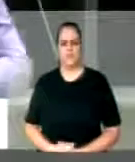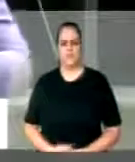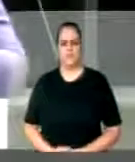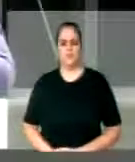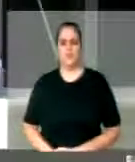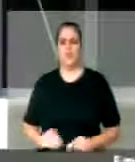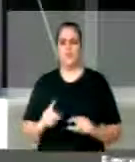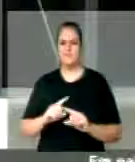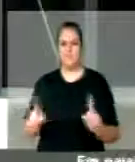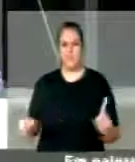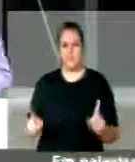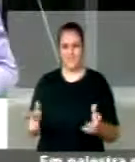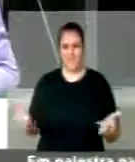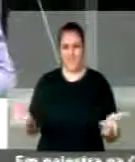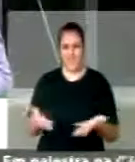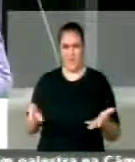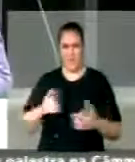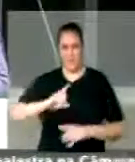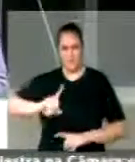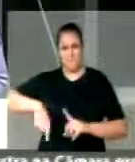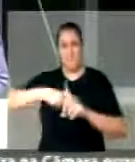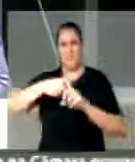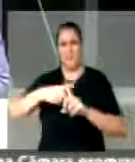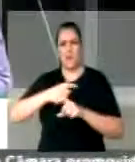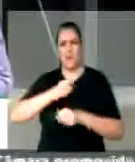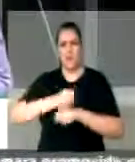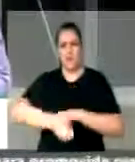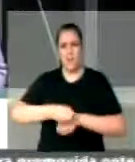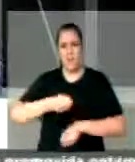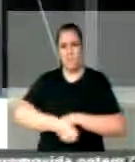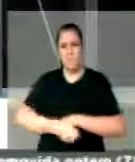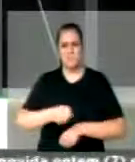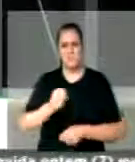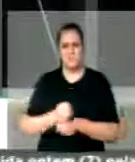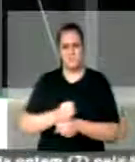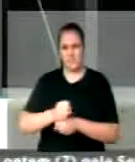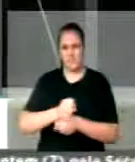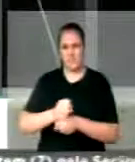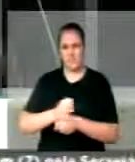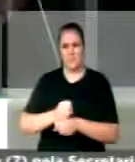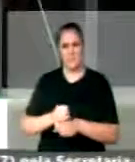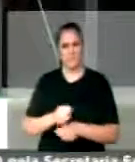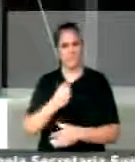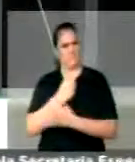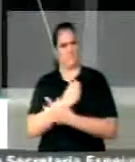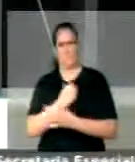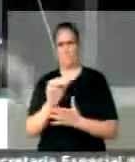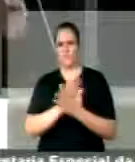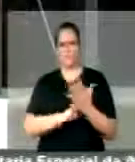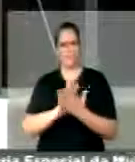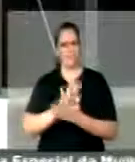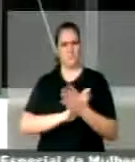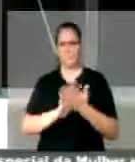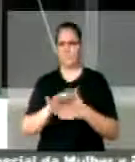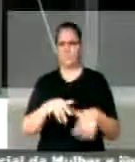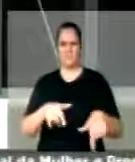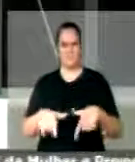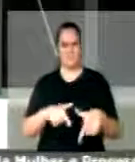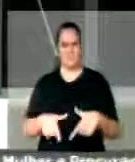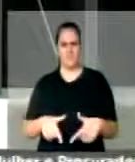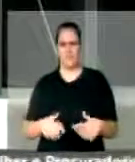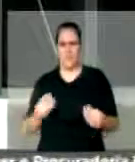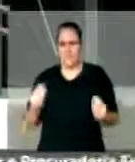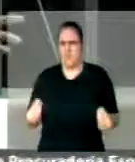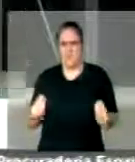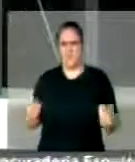trabalhador trabalhe mais e não tenha nenhuma seguridade de emprego. Ele não tem, evidentemente,